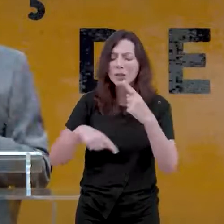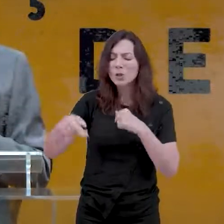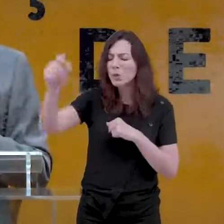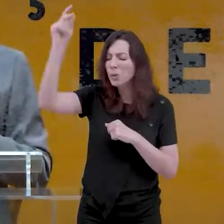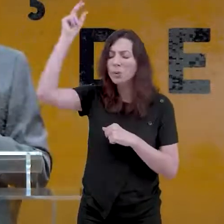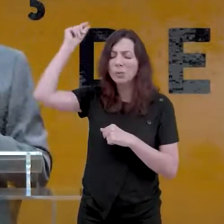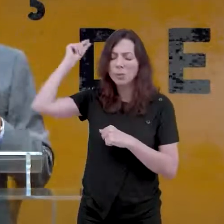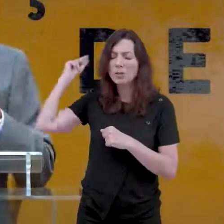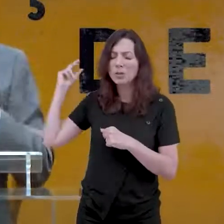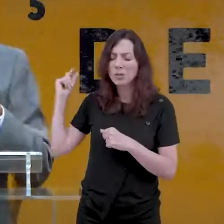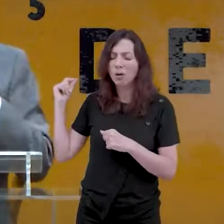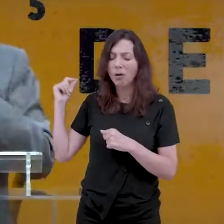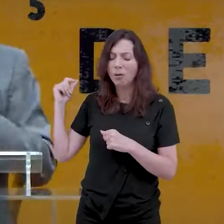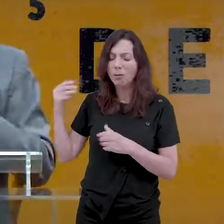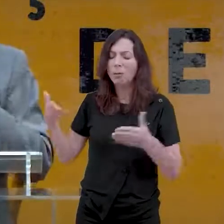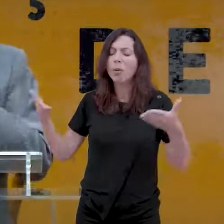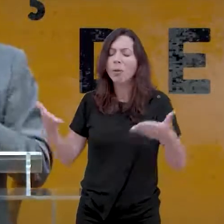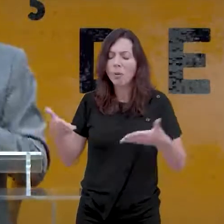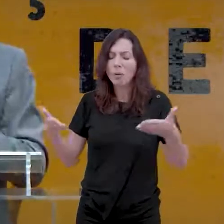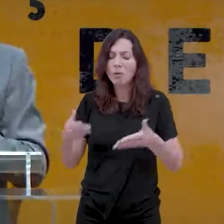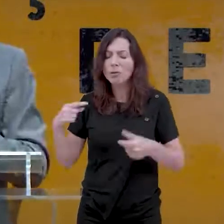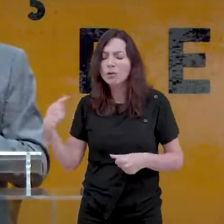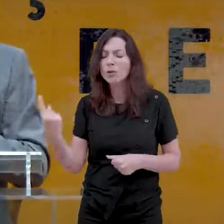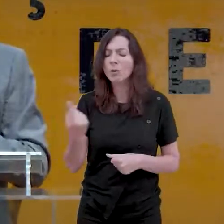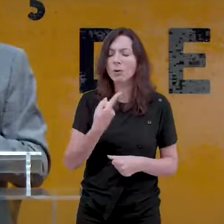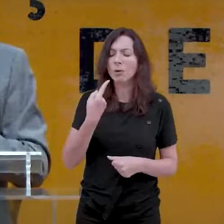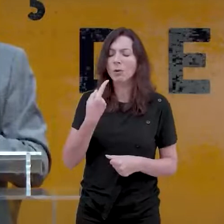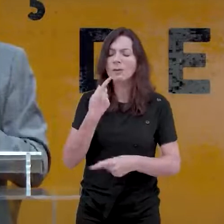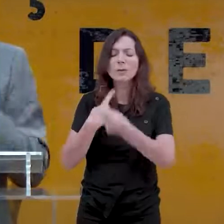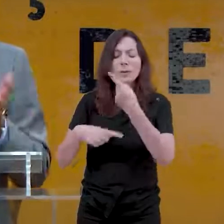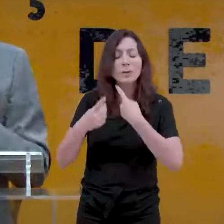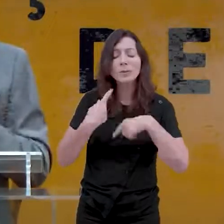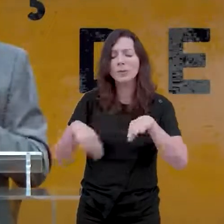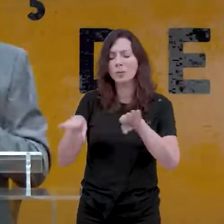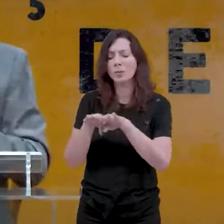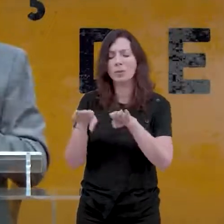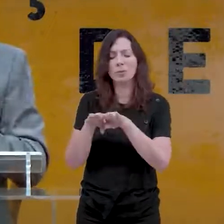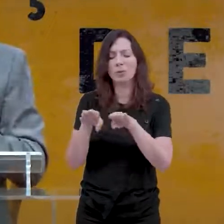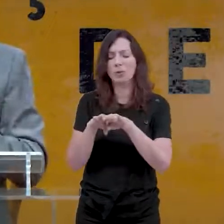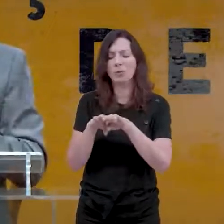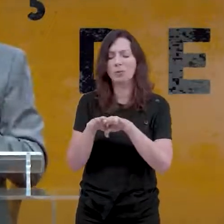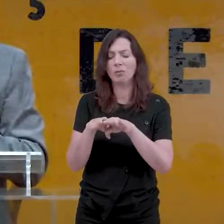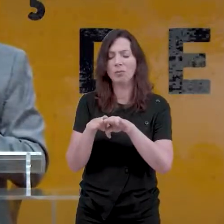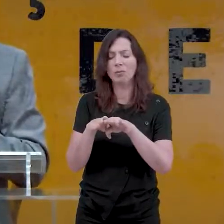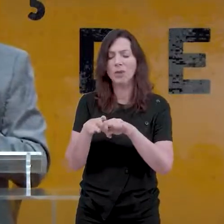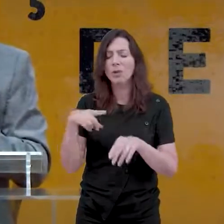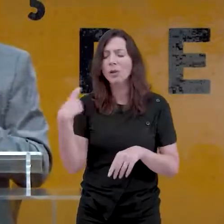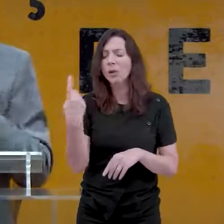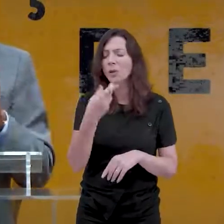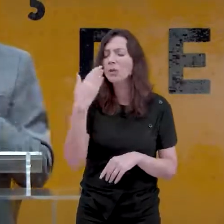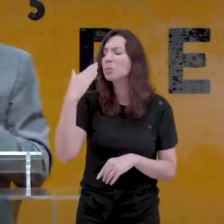discernir, são as realidades nossas hoje. E nós te pedimos, Deus, que nesta manhã